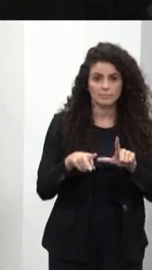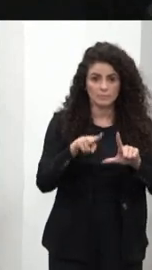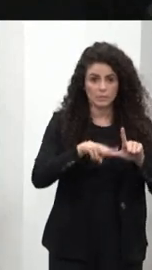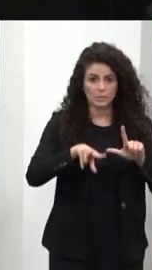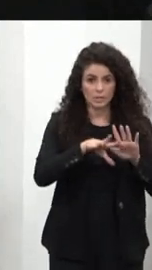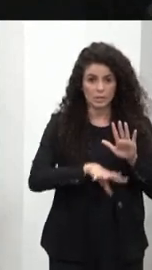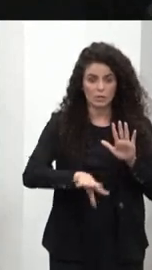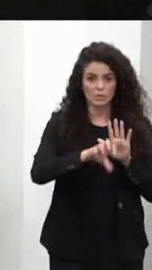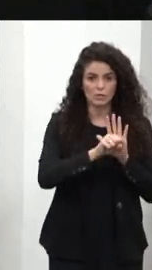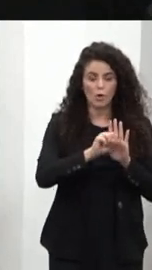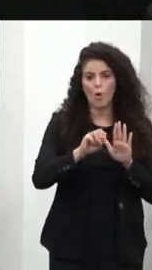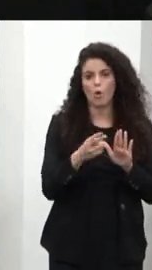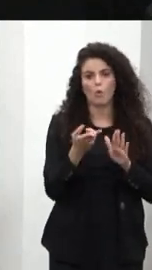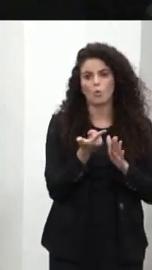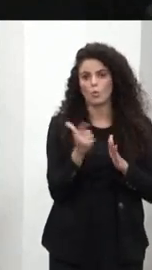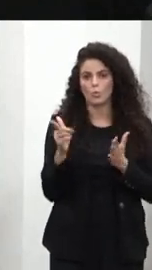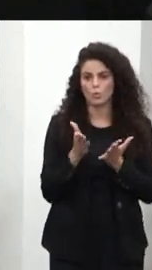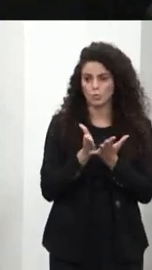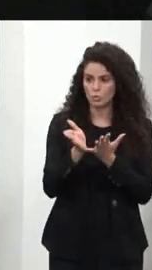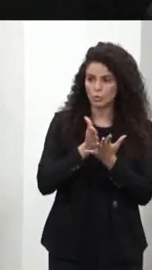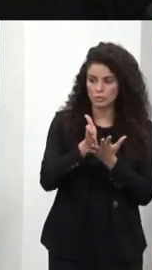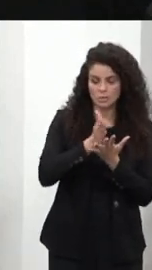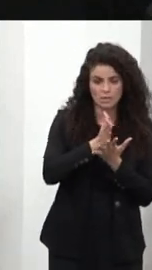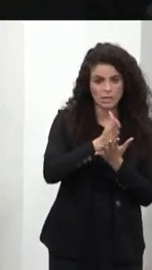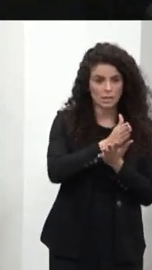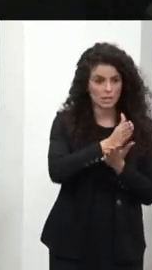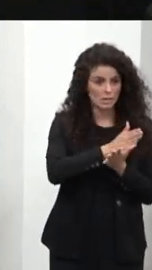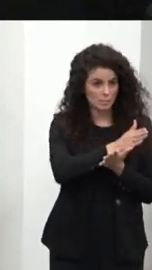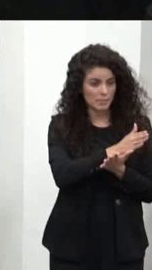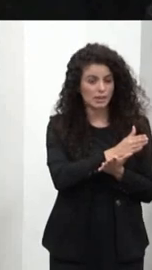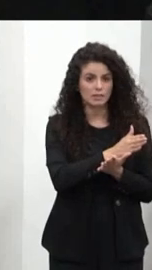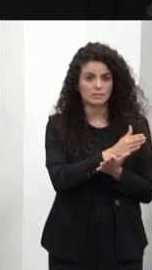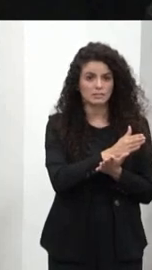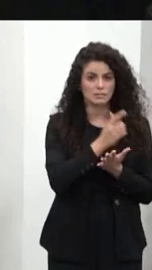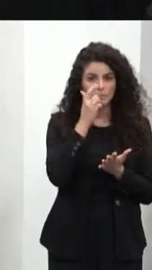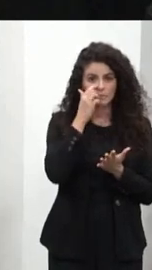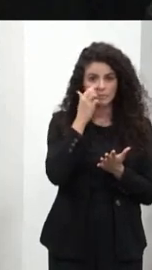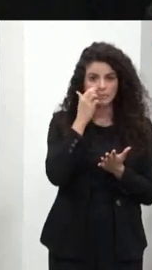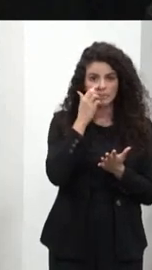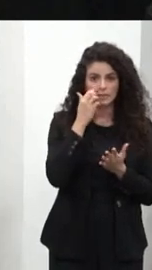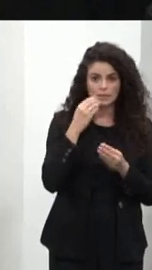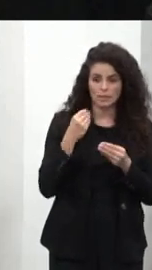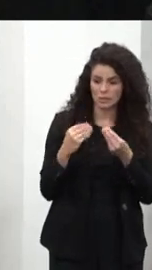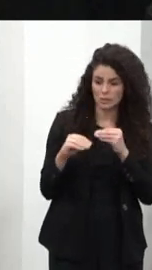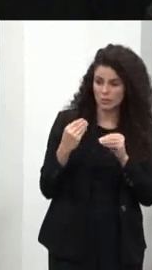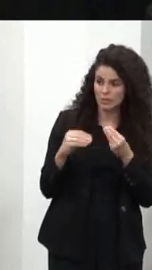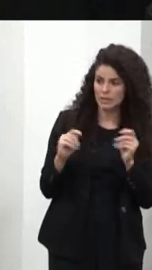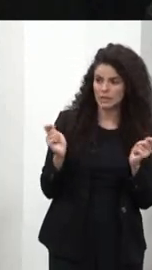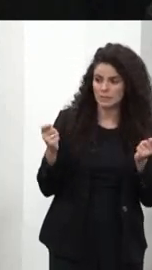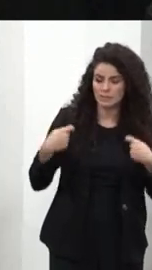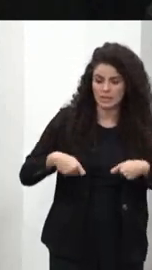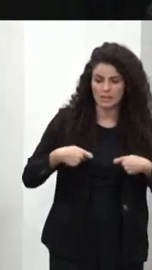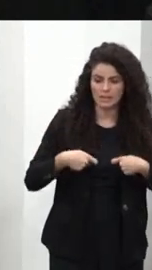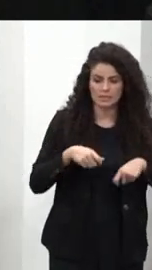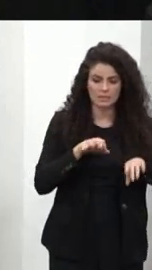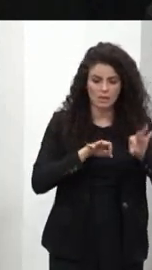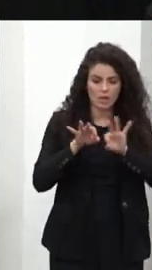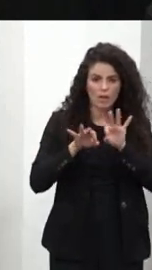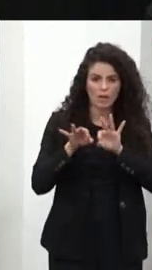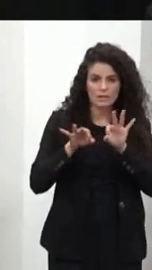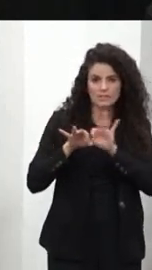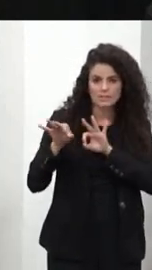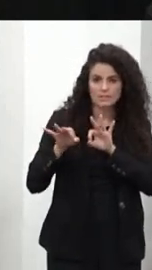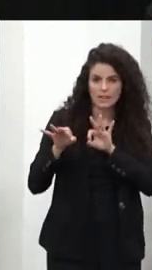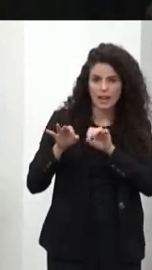ou qualquer segmento cinematográfico que seja qualquer novela você precisa do cenário você precisa